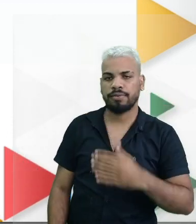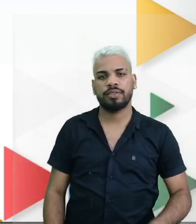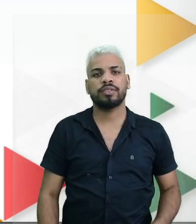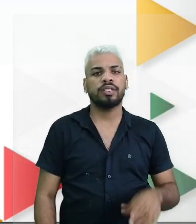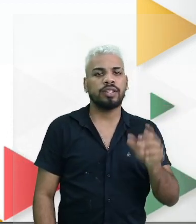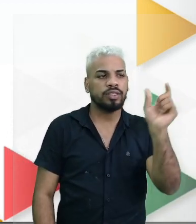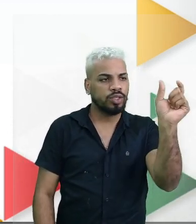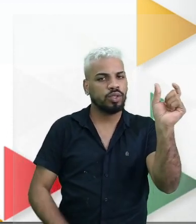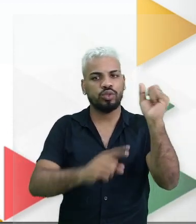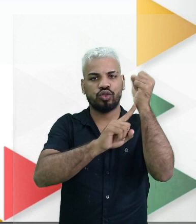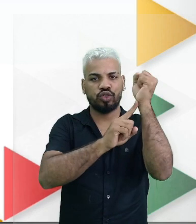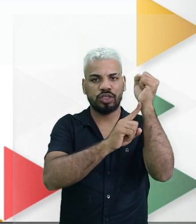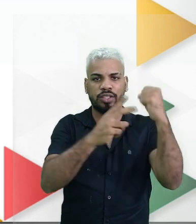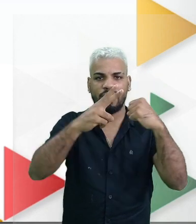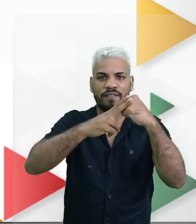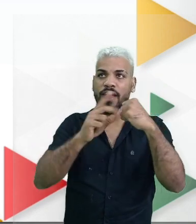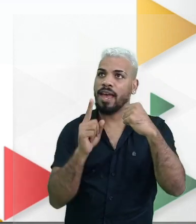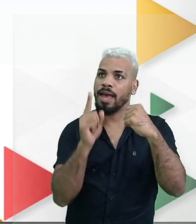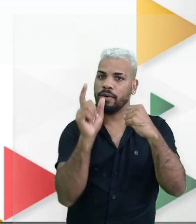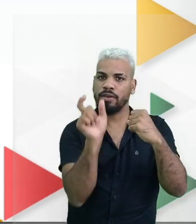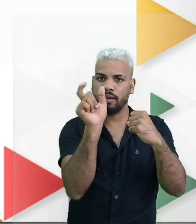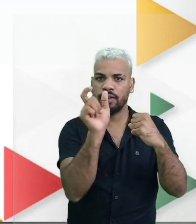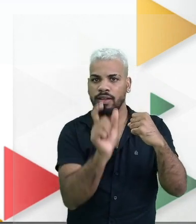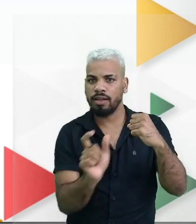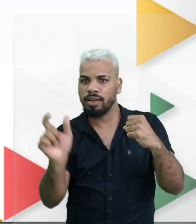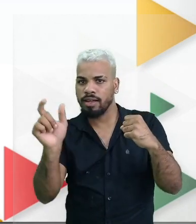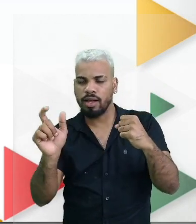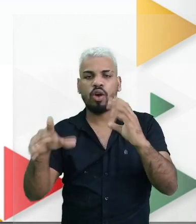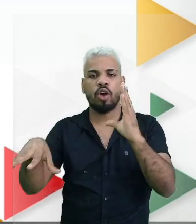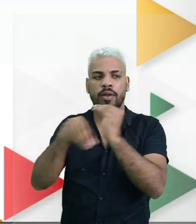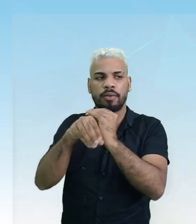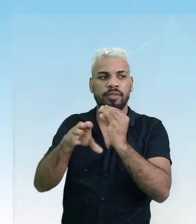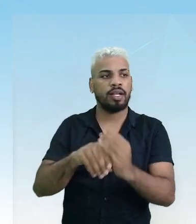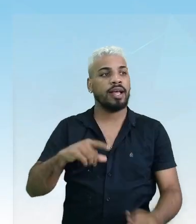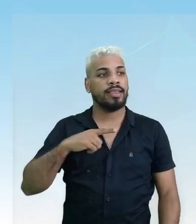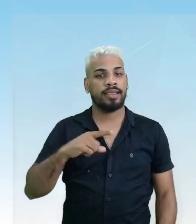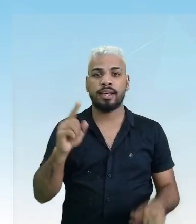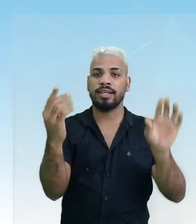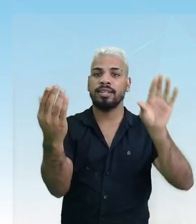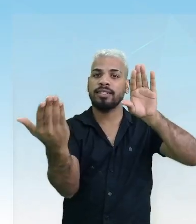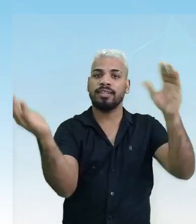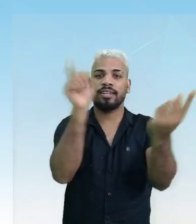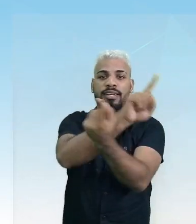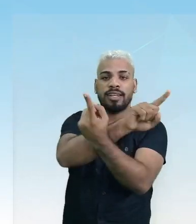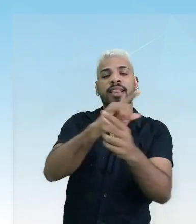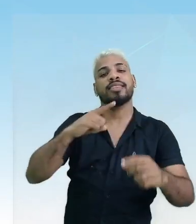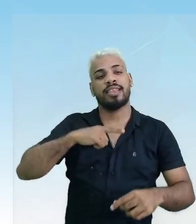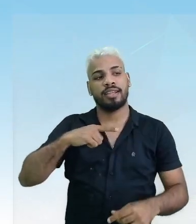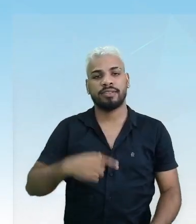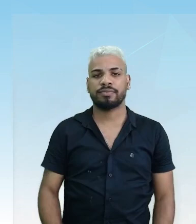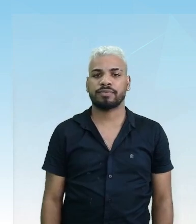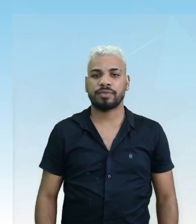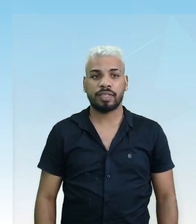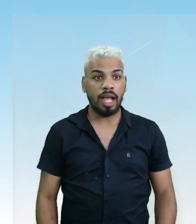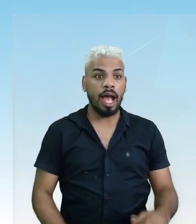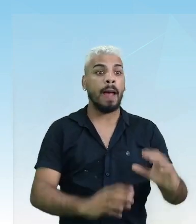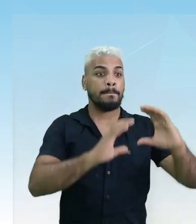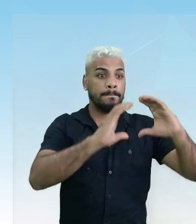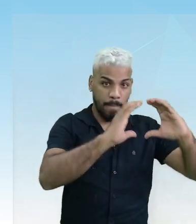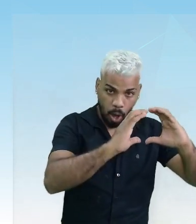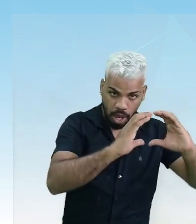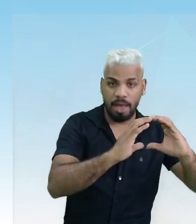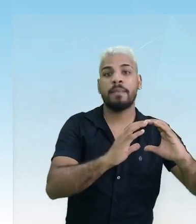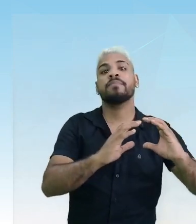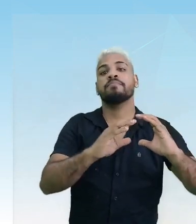Sujeito, verbo e complemento. Existe também o hipérbato, que é a ordem invertida. Eu posso falar a bola, vírgula, Maria